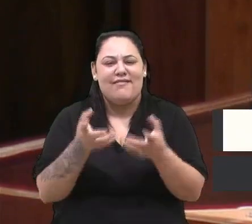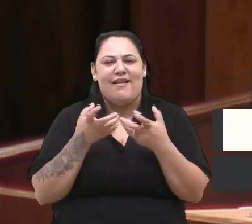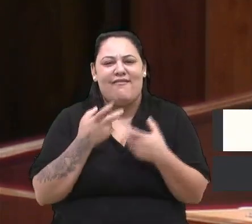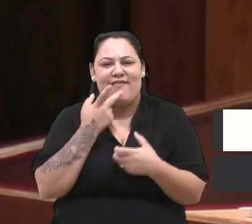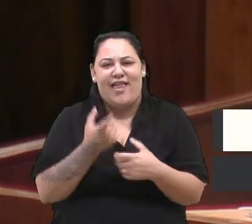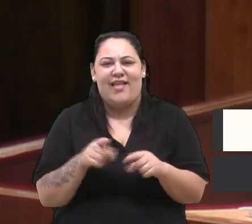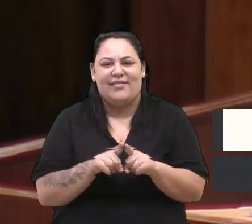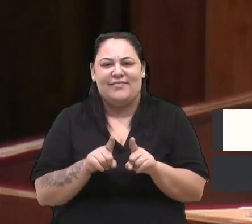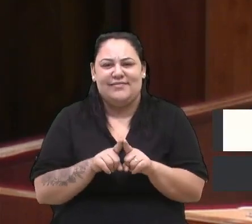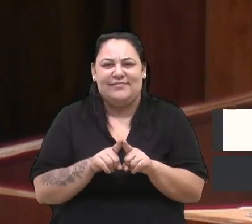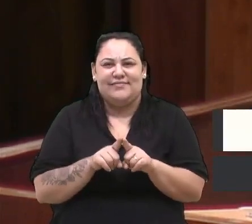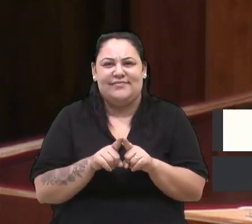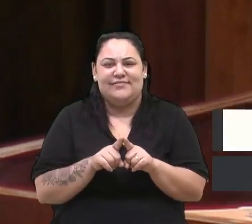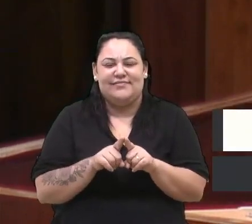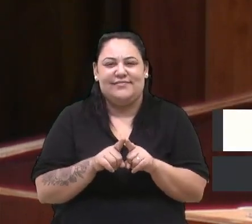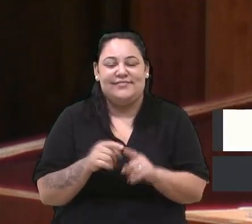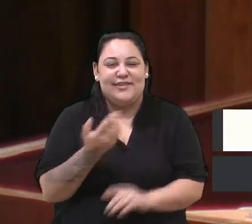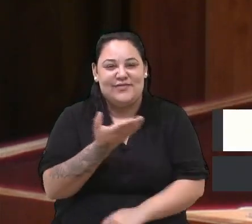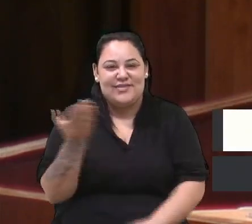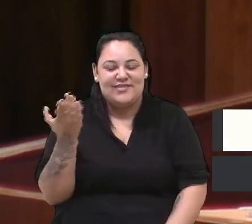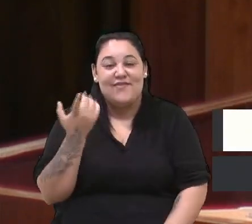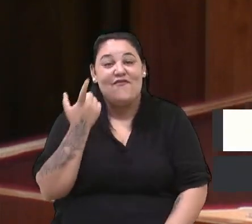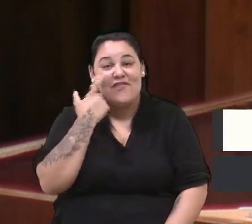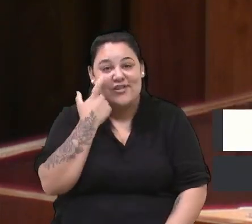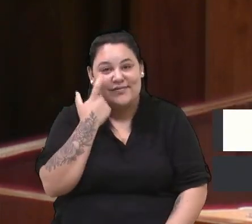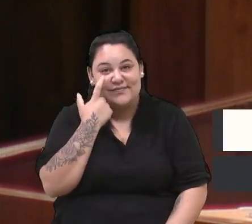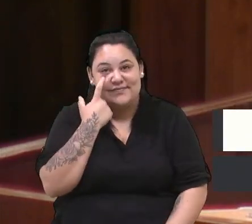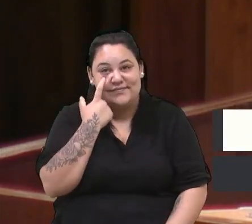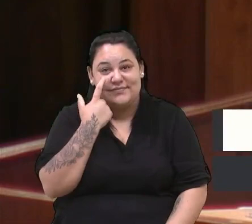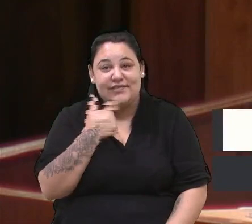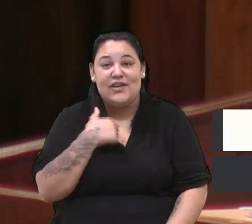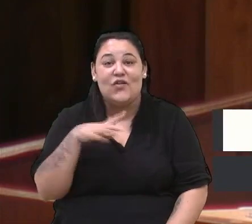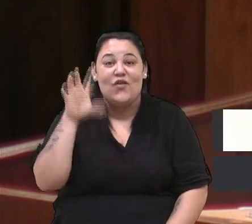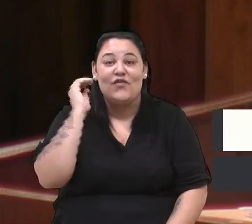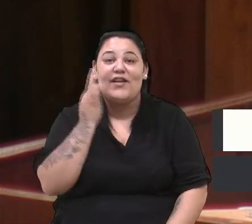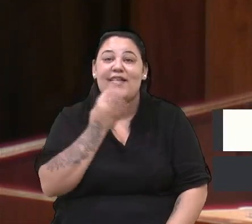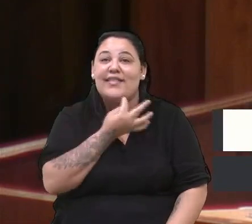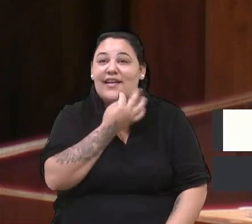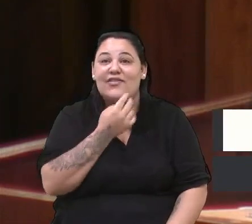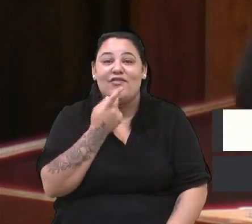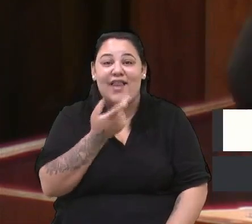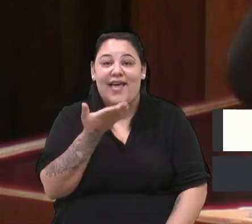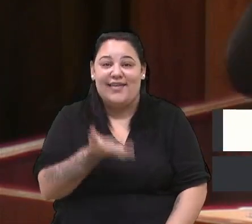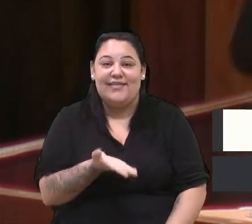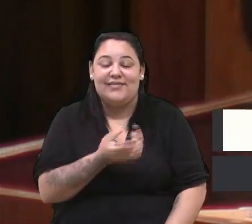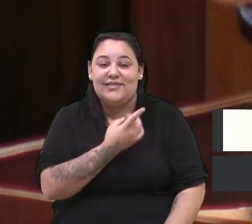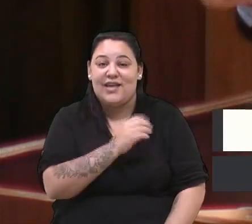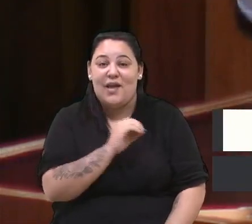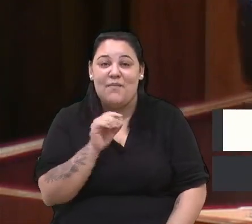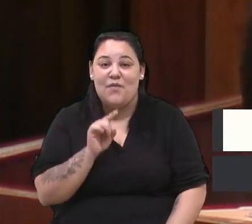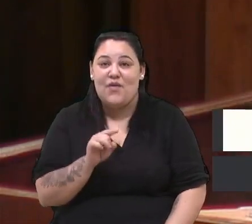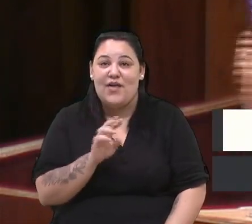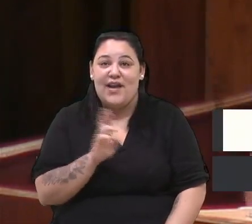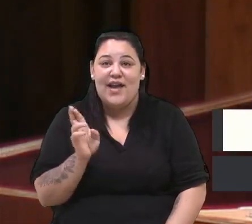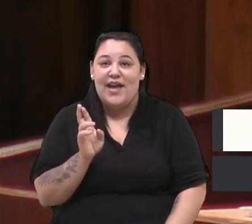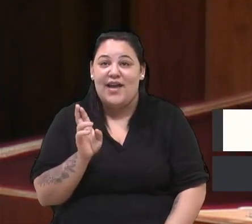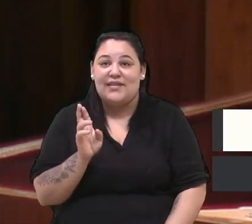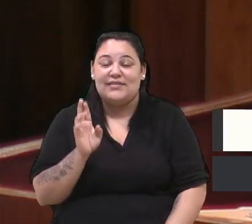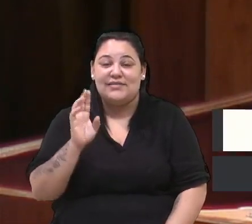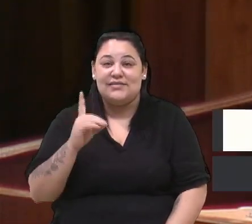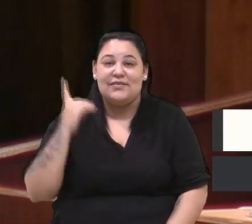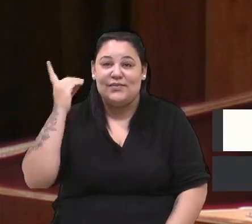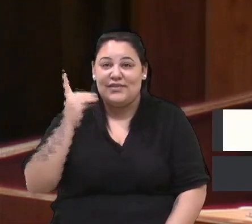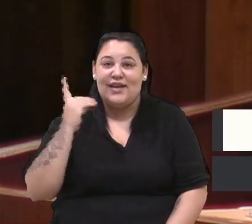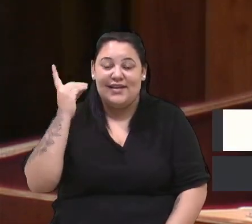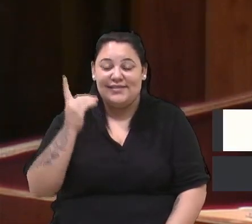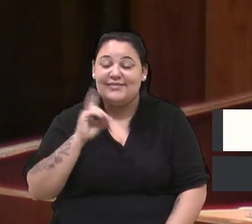para os senhores. Vejam, eu escutei a Tati falar aqui, 100 mil da deputada Denise, que coisa